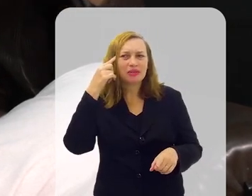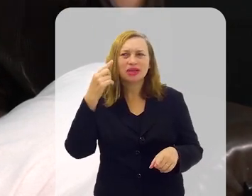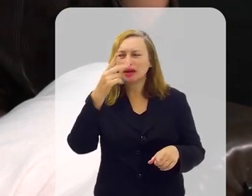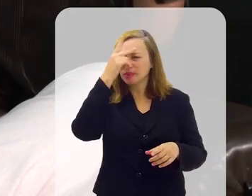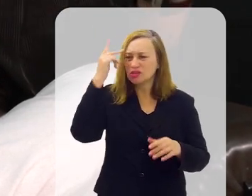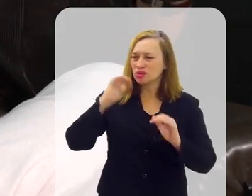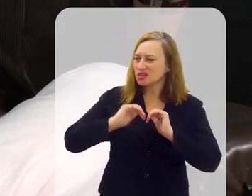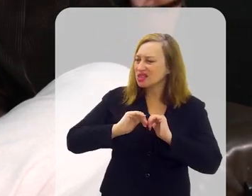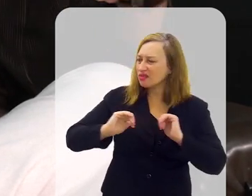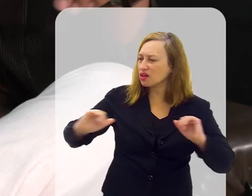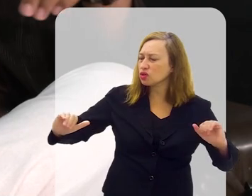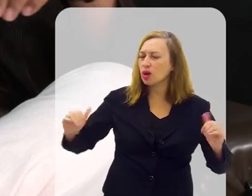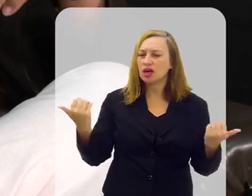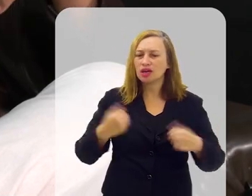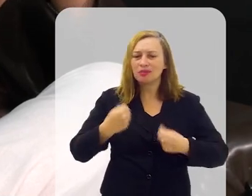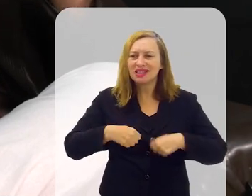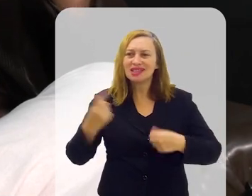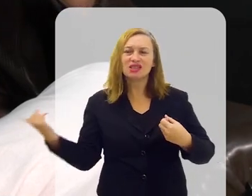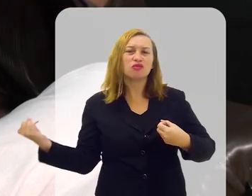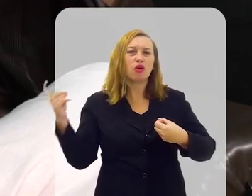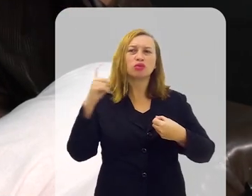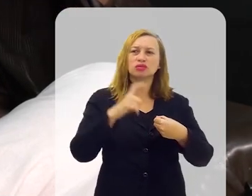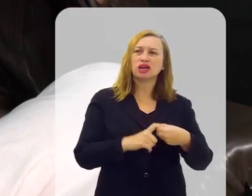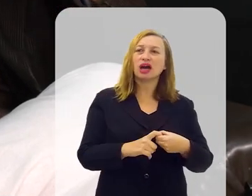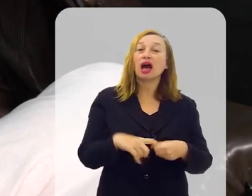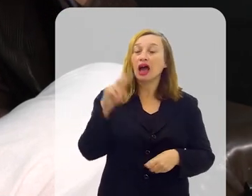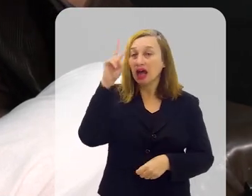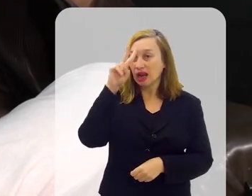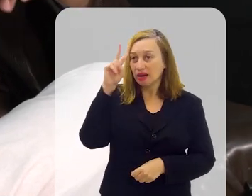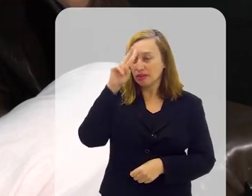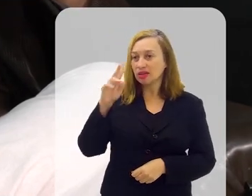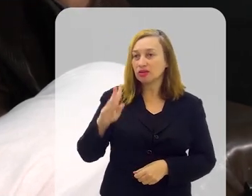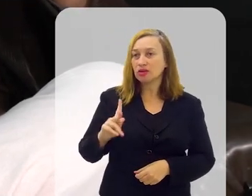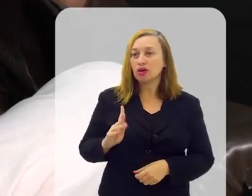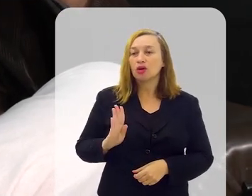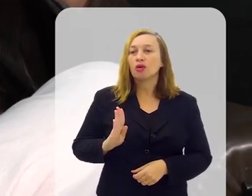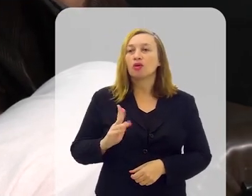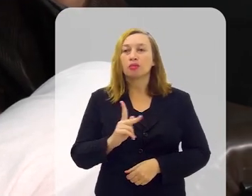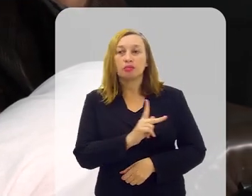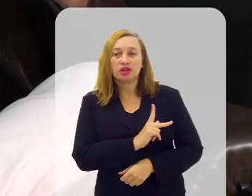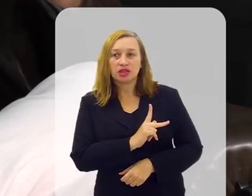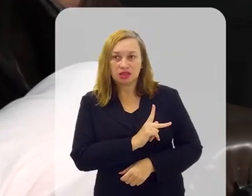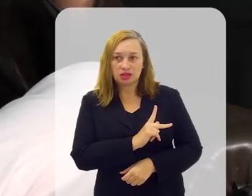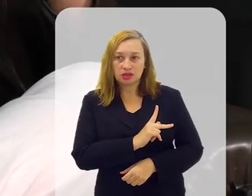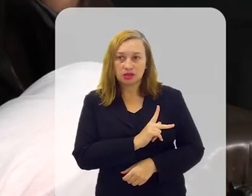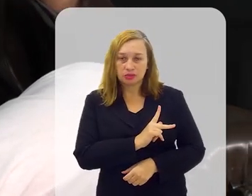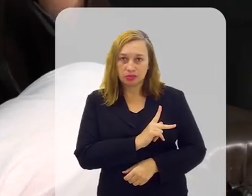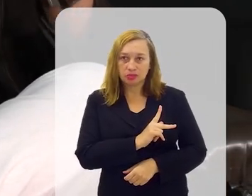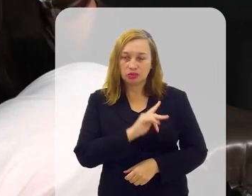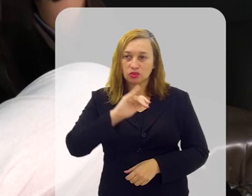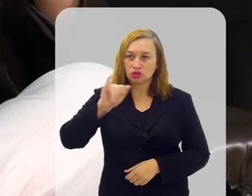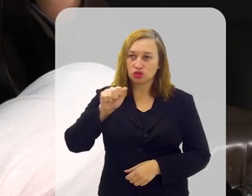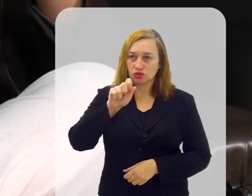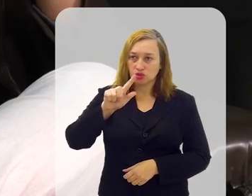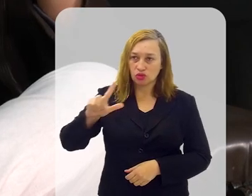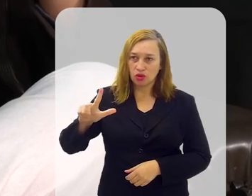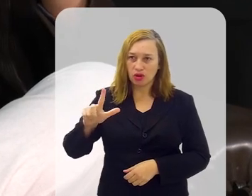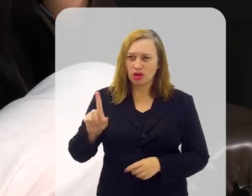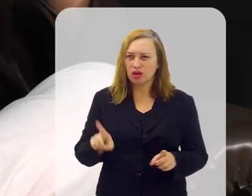isso, aquele que se afastou, mas que precisa voltar. Lembrando que o bispo aqui, Joel, ele é